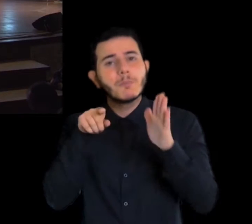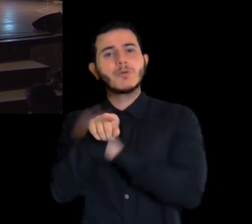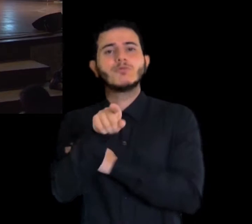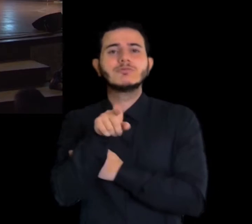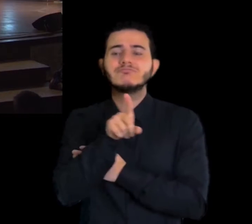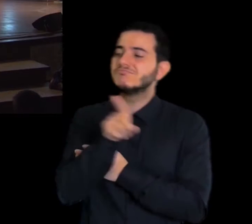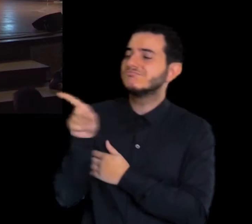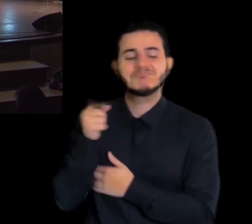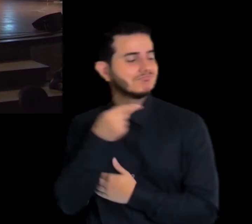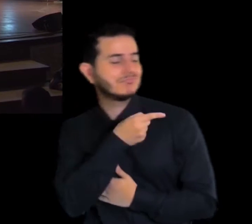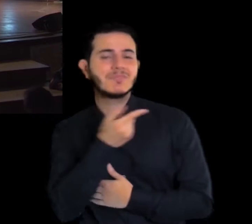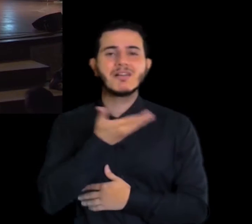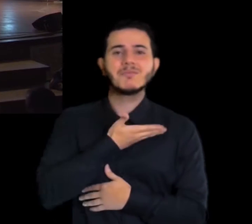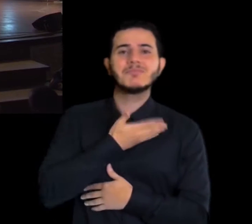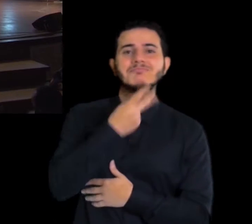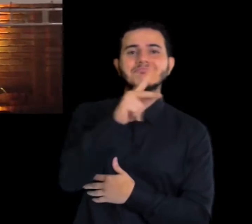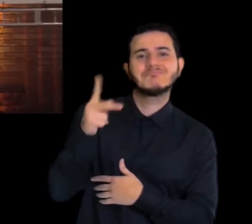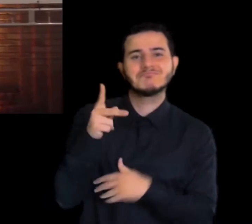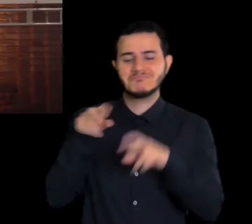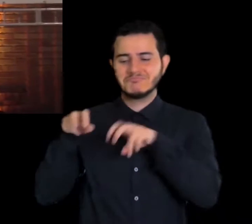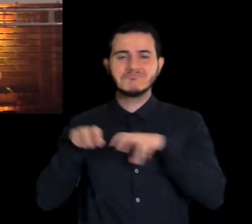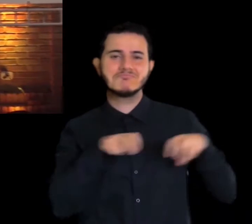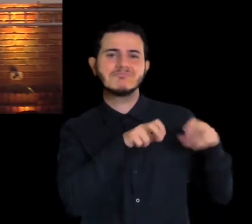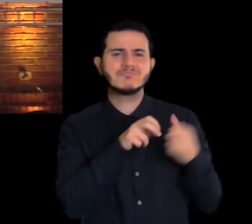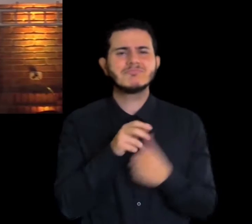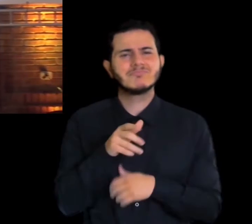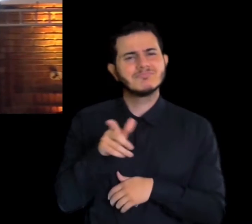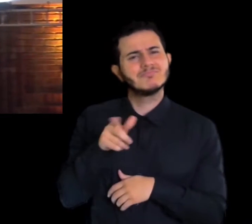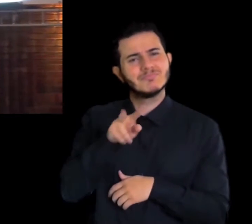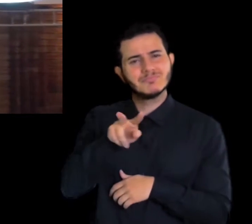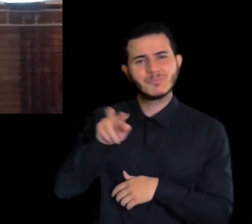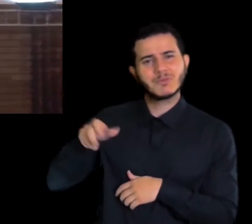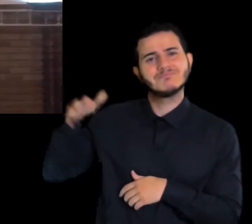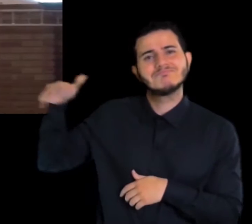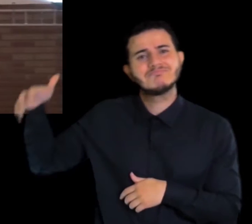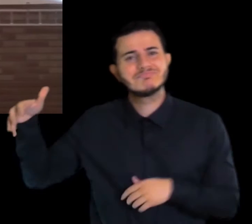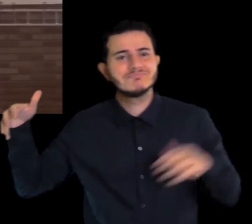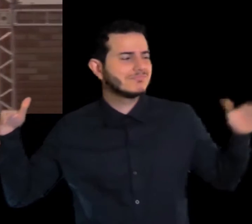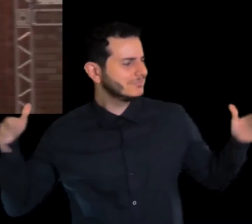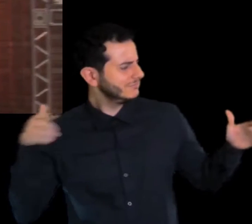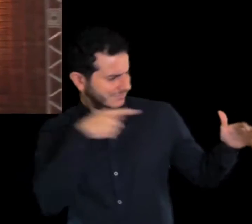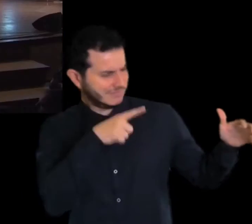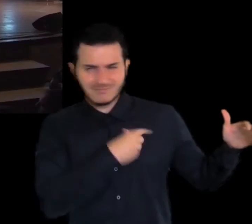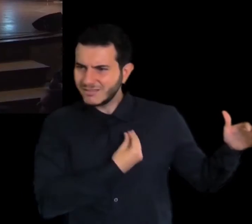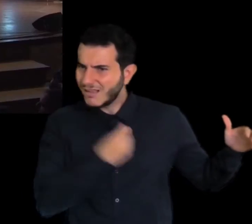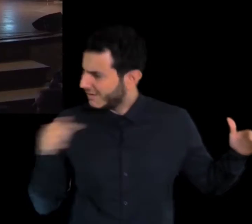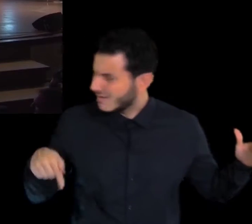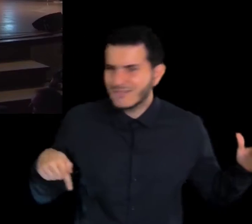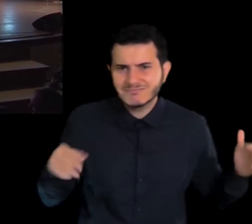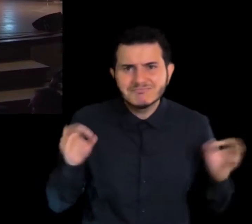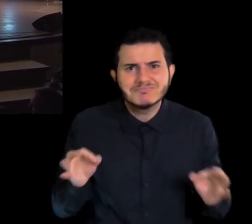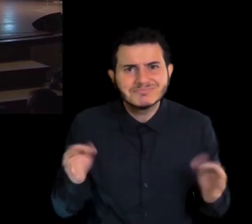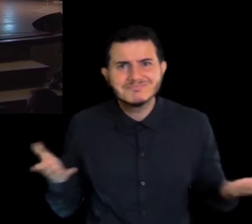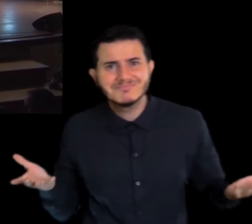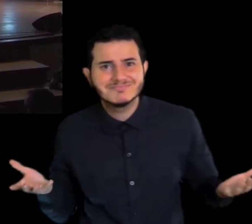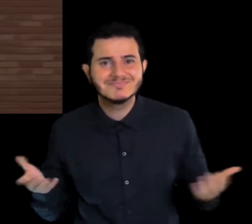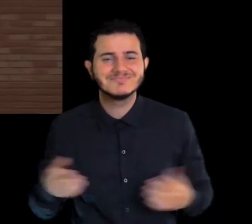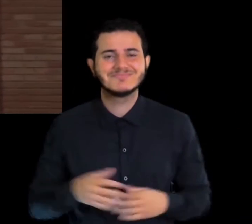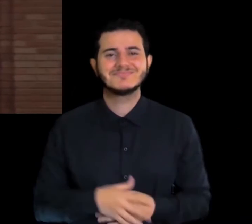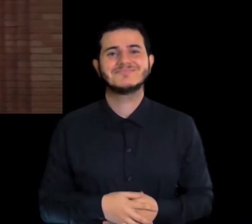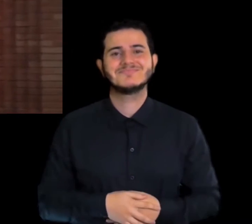lado de vocês. Olha para a pessoa que está do lado aí e faz uma pergunta. Põe a mão nela e diz, você está aqui?